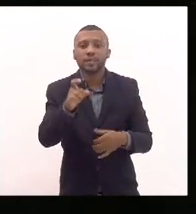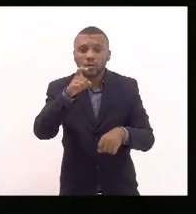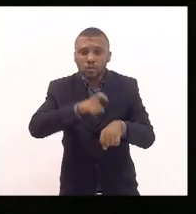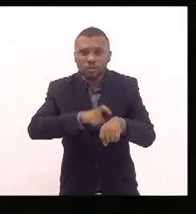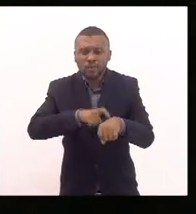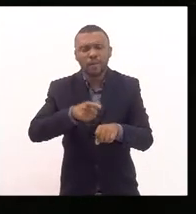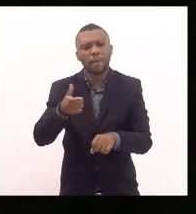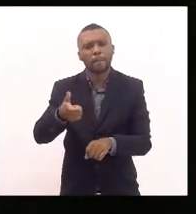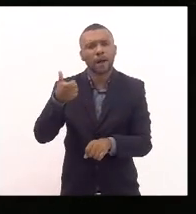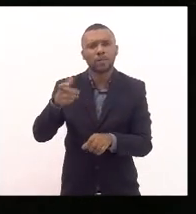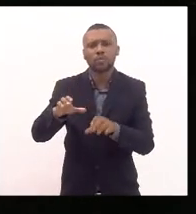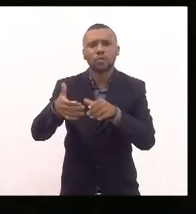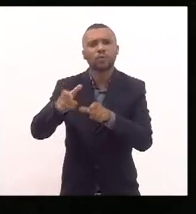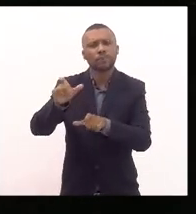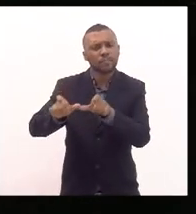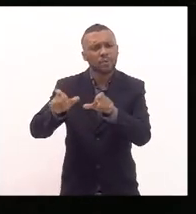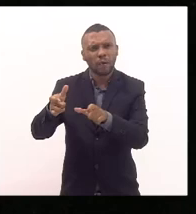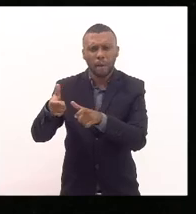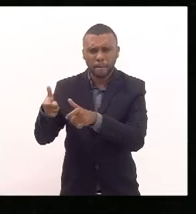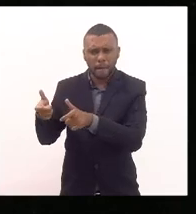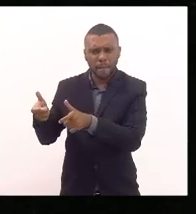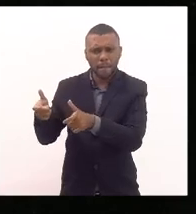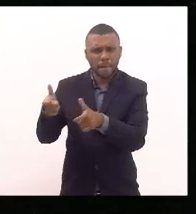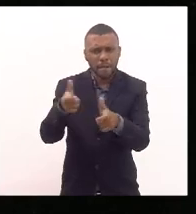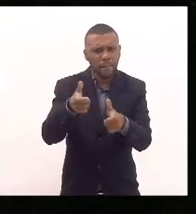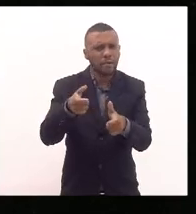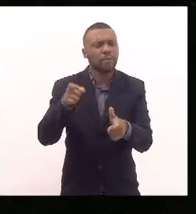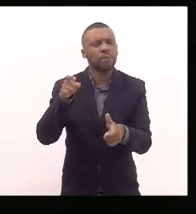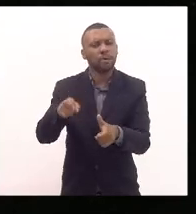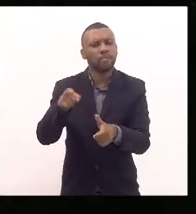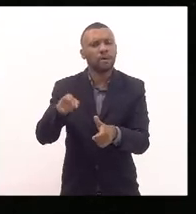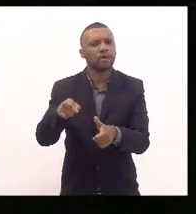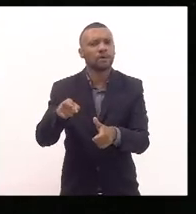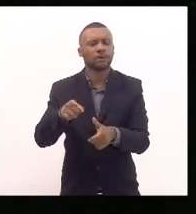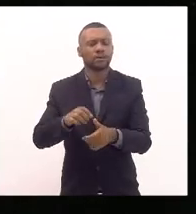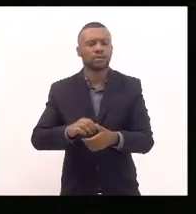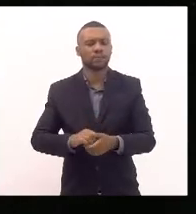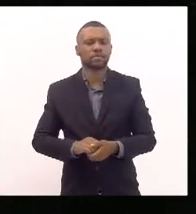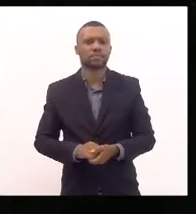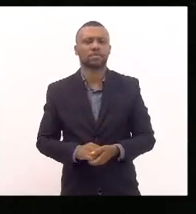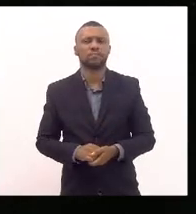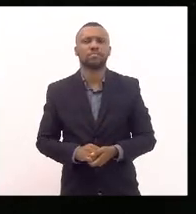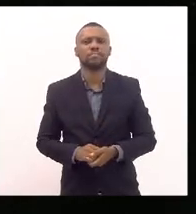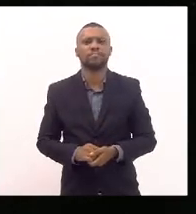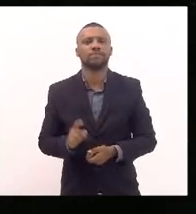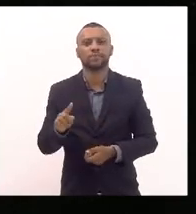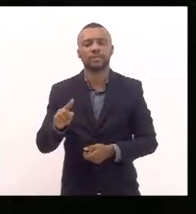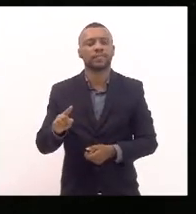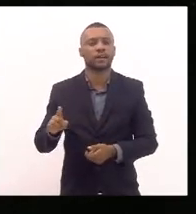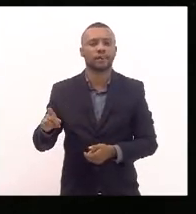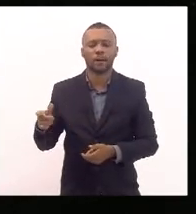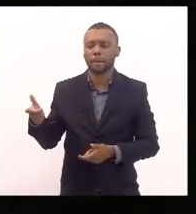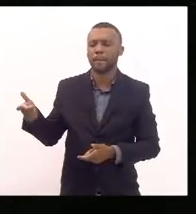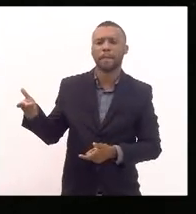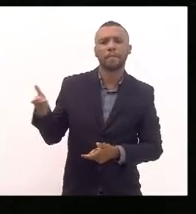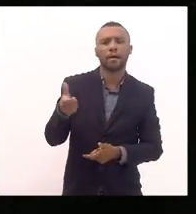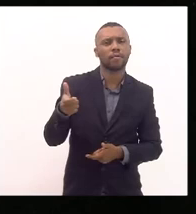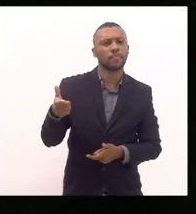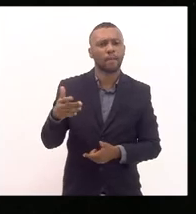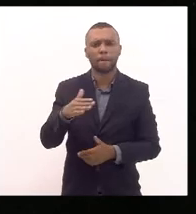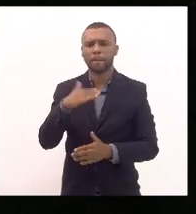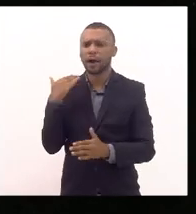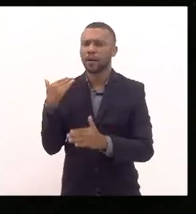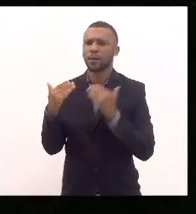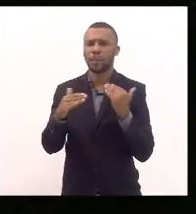você mata um grupo de pessoas assassina um grupo de pessoas né E você começa uma chacina